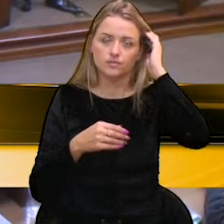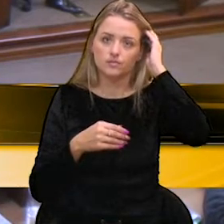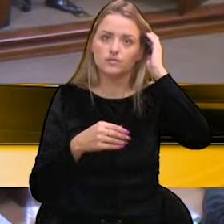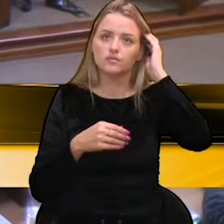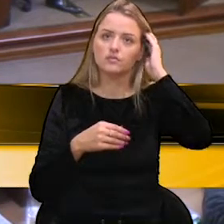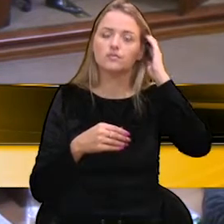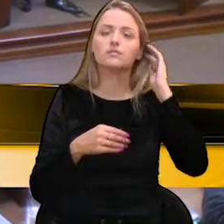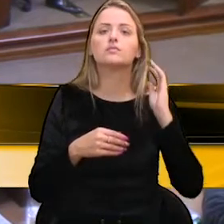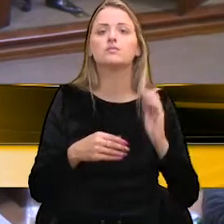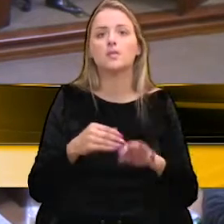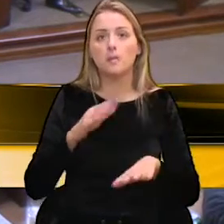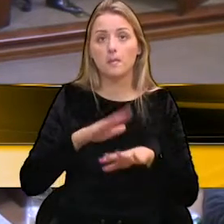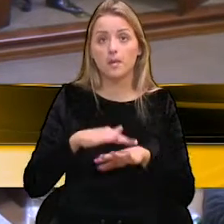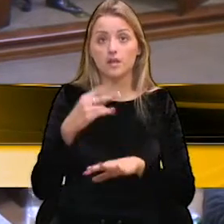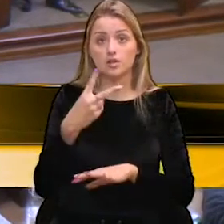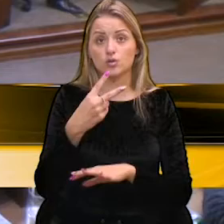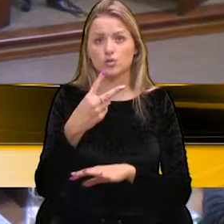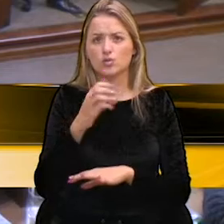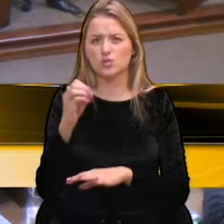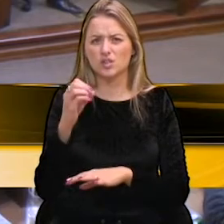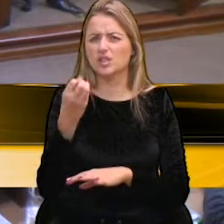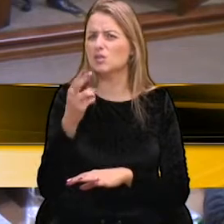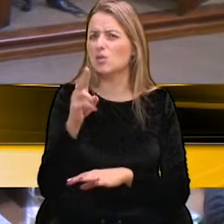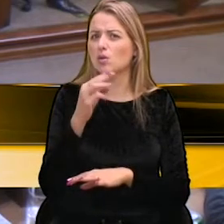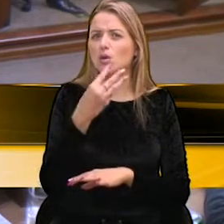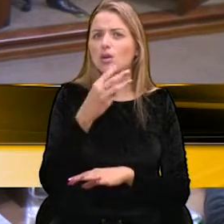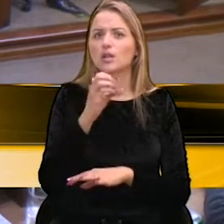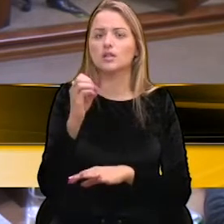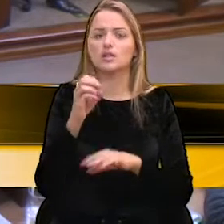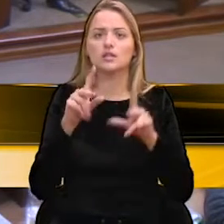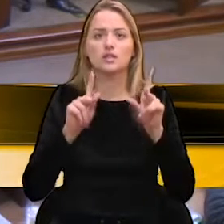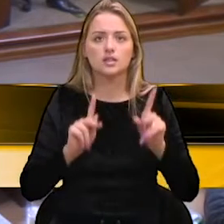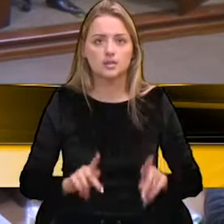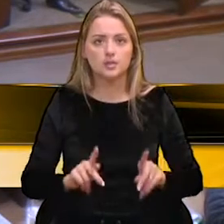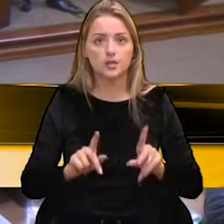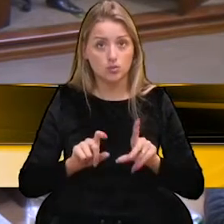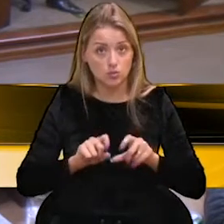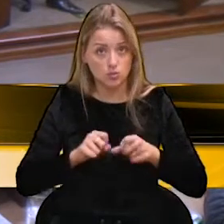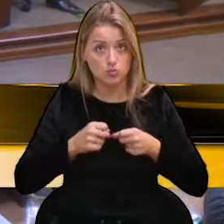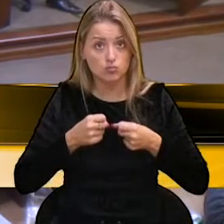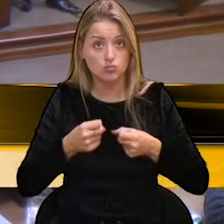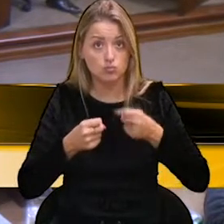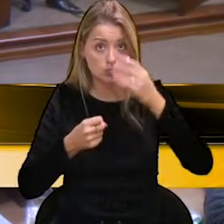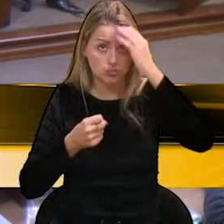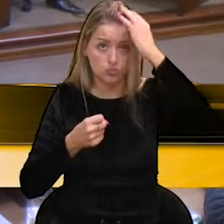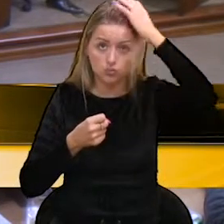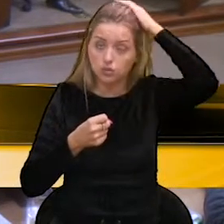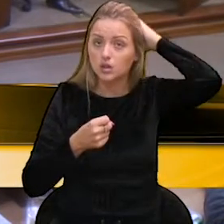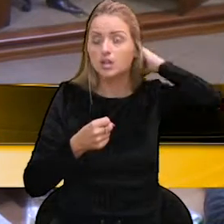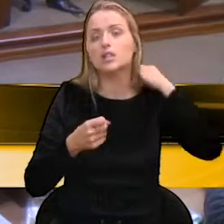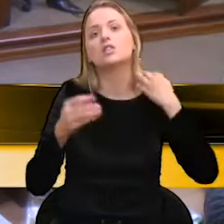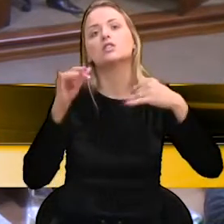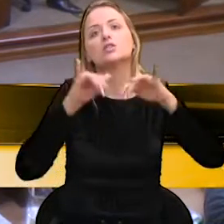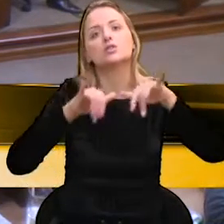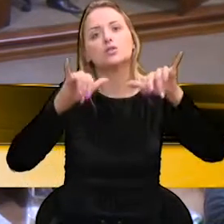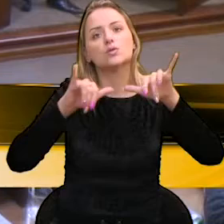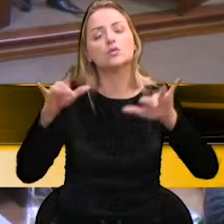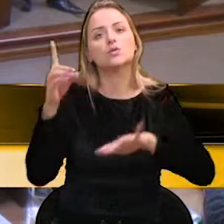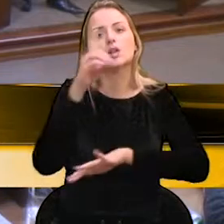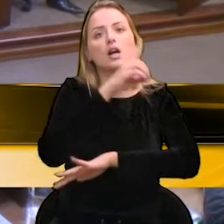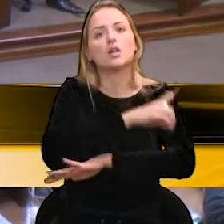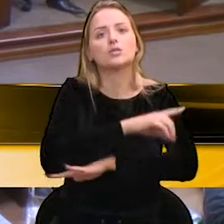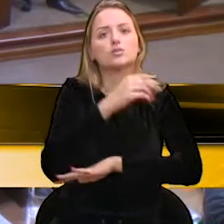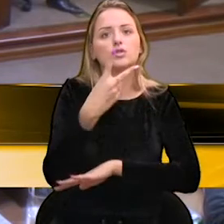mais de 200 a 300 pessoas estão empenhadas em divulgar o evento do dia